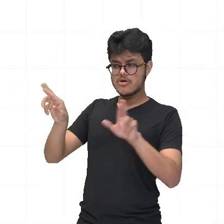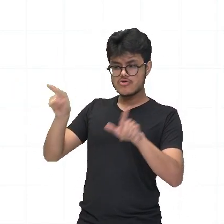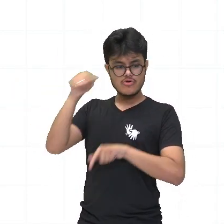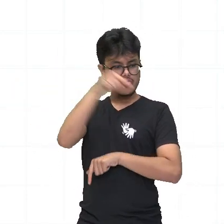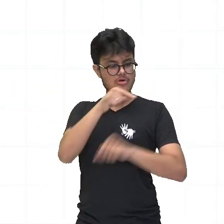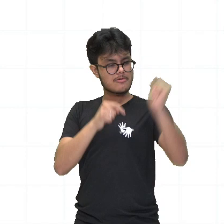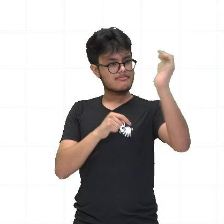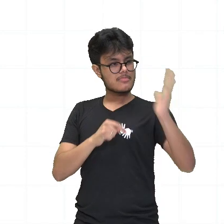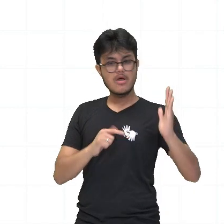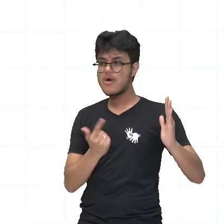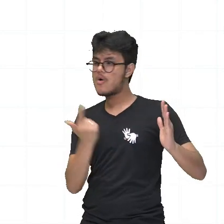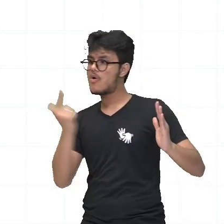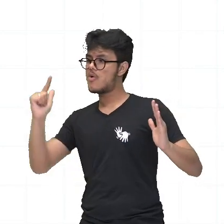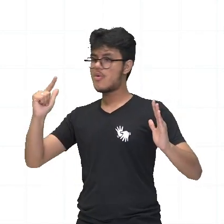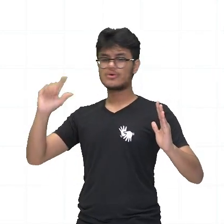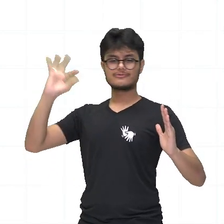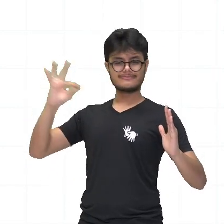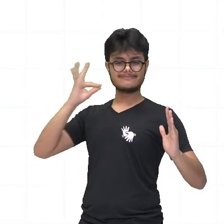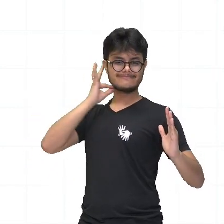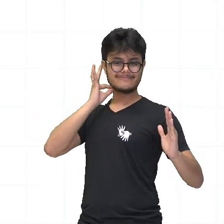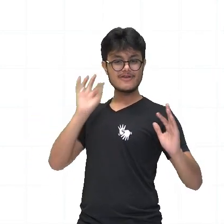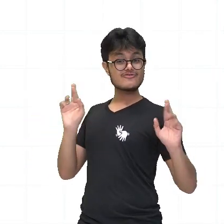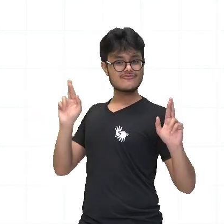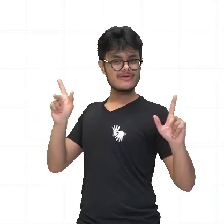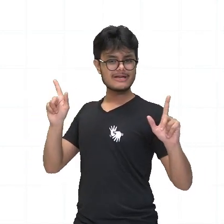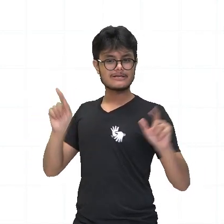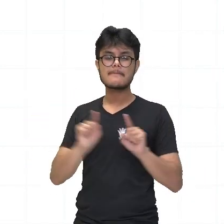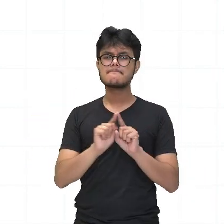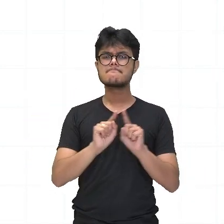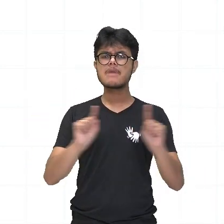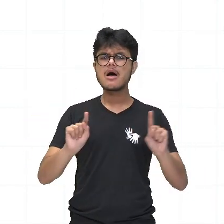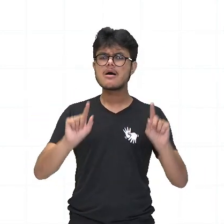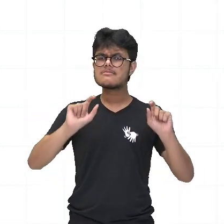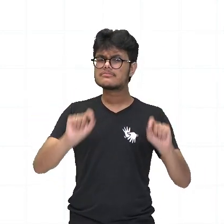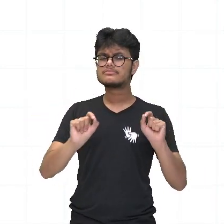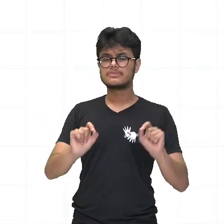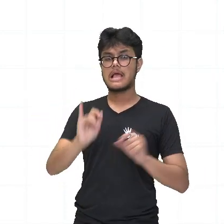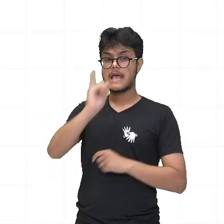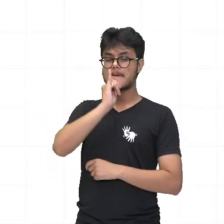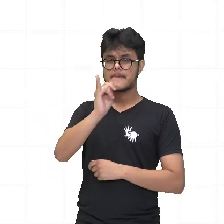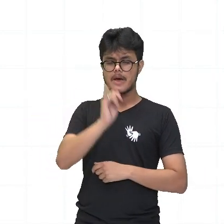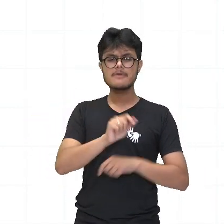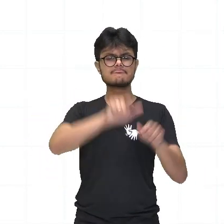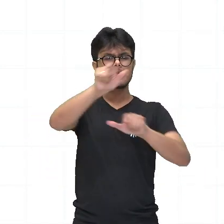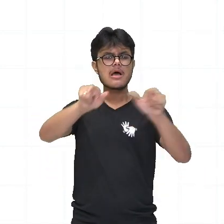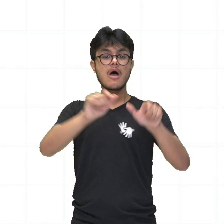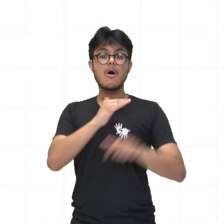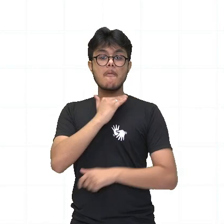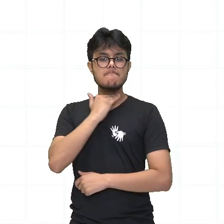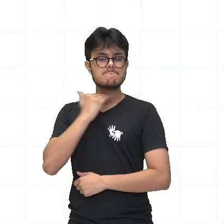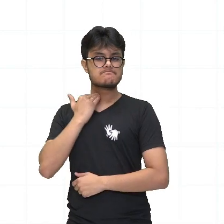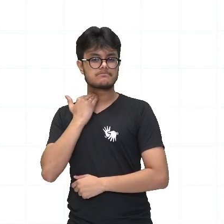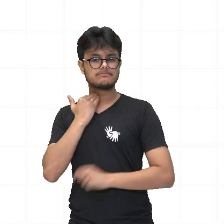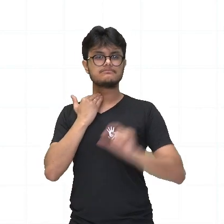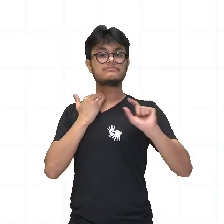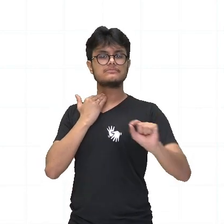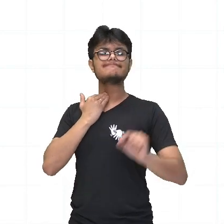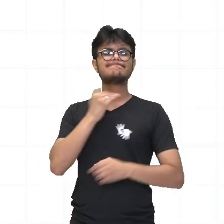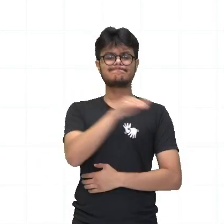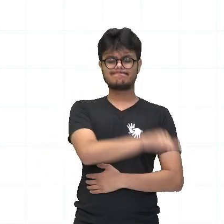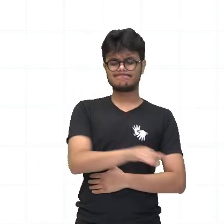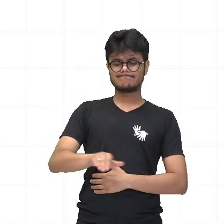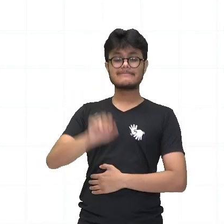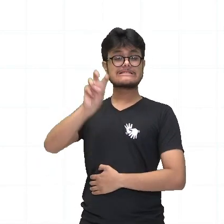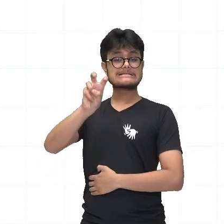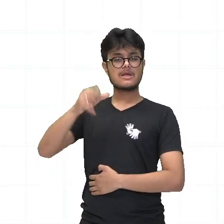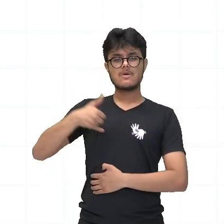um outro tipo de protozoário. Só que dentre as pessoas que morrem dessa doença, a maioria são crianças